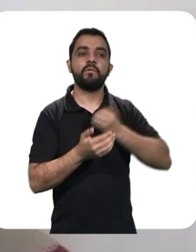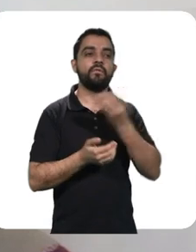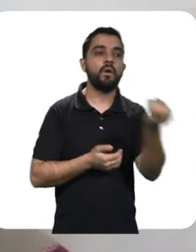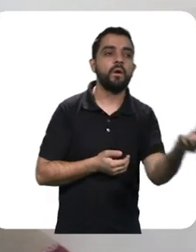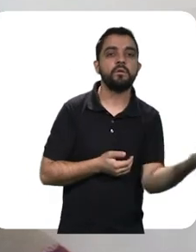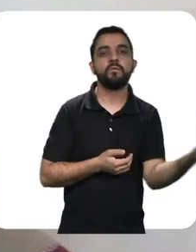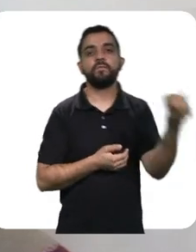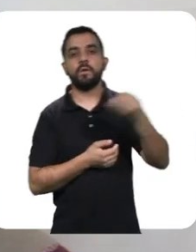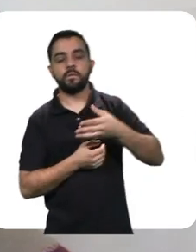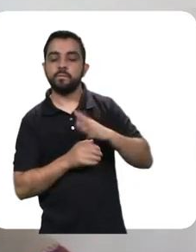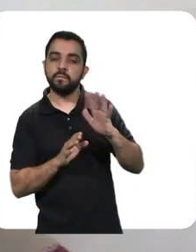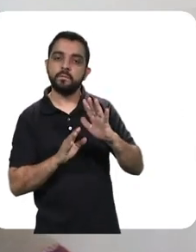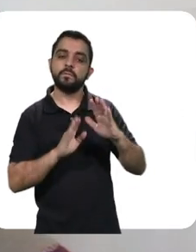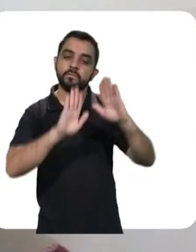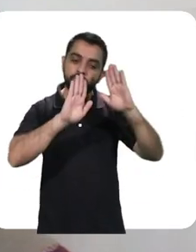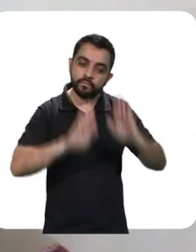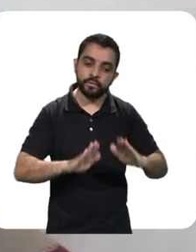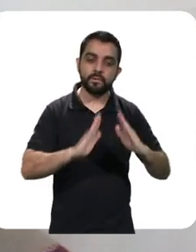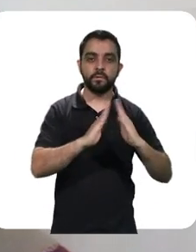uma quarentena